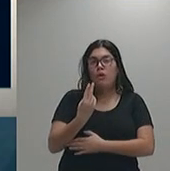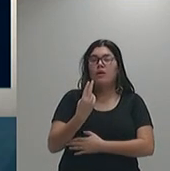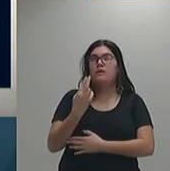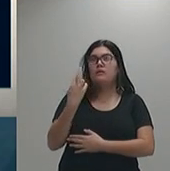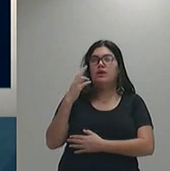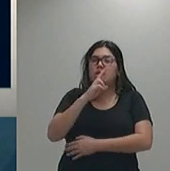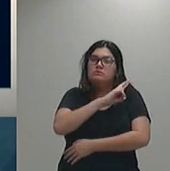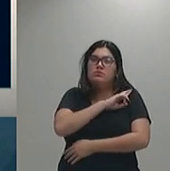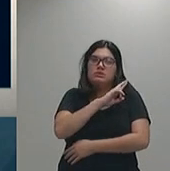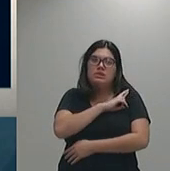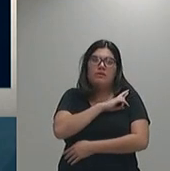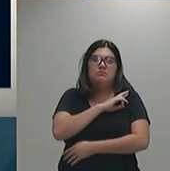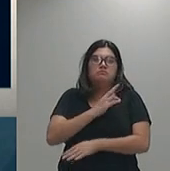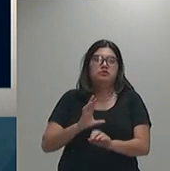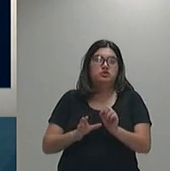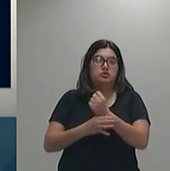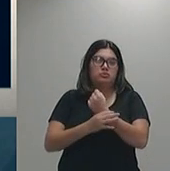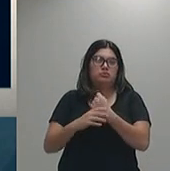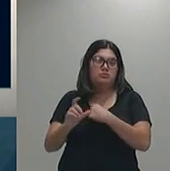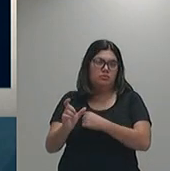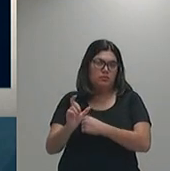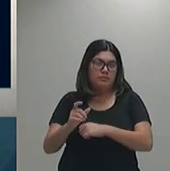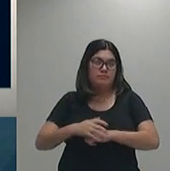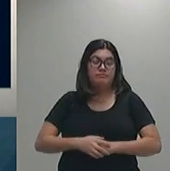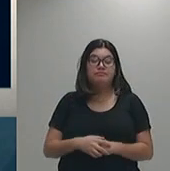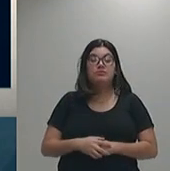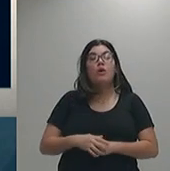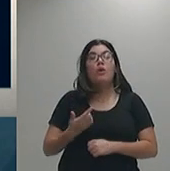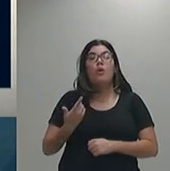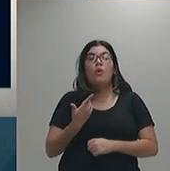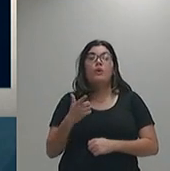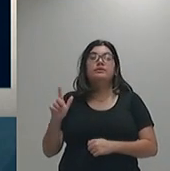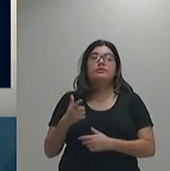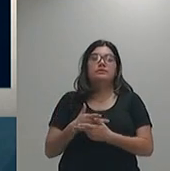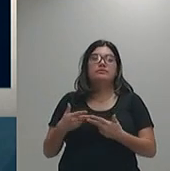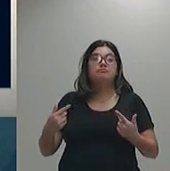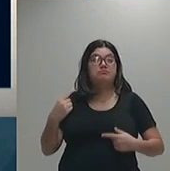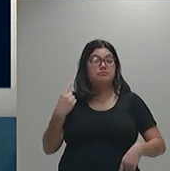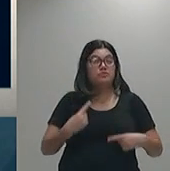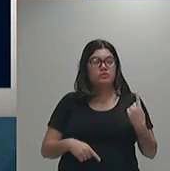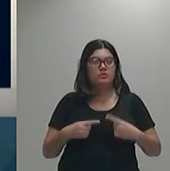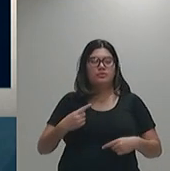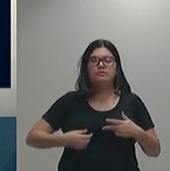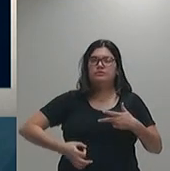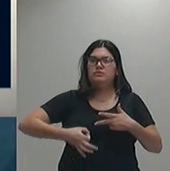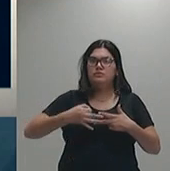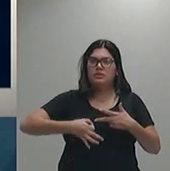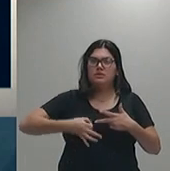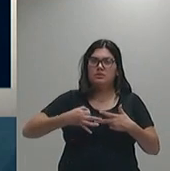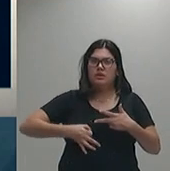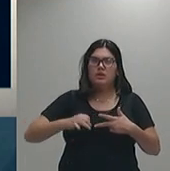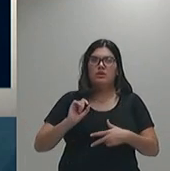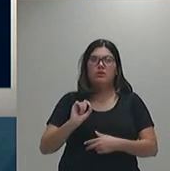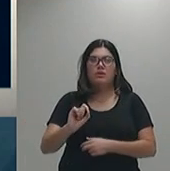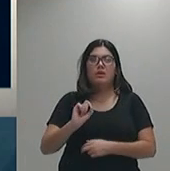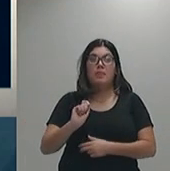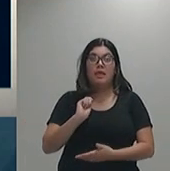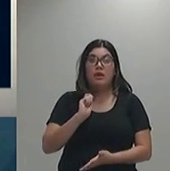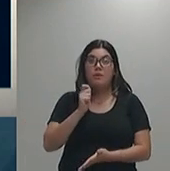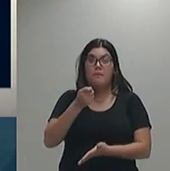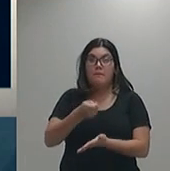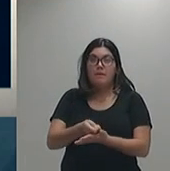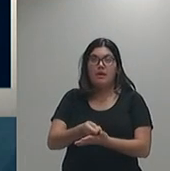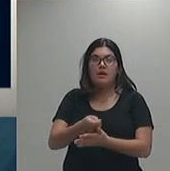mais outra questão que causa muita discussão no judiciário é é o pagamento do